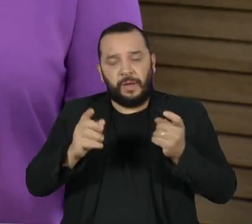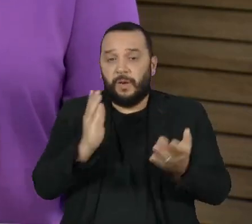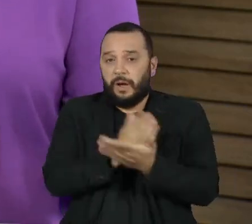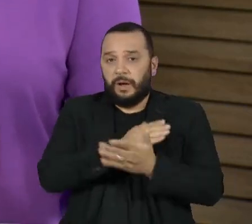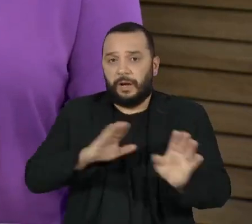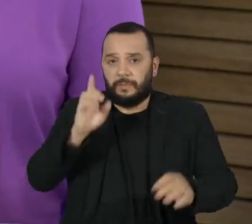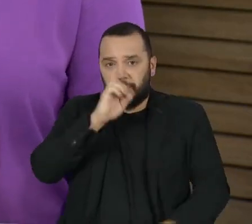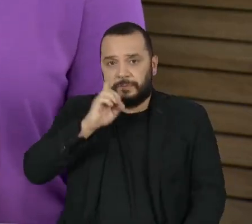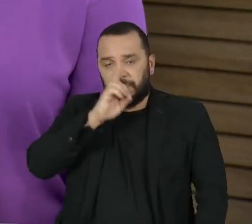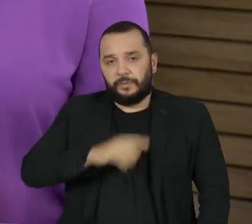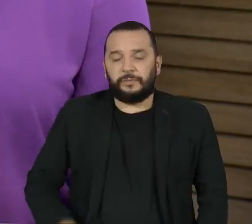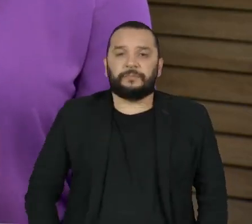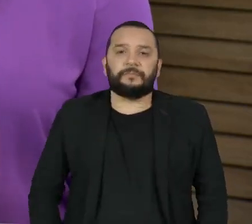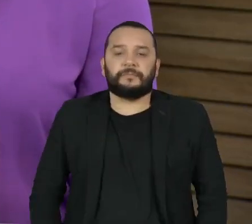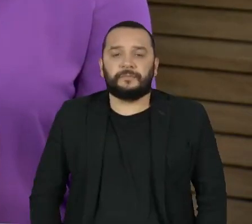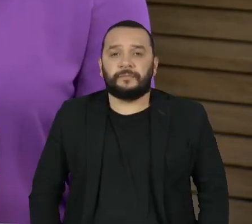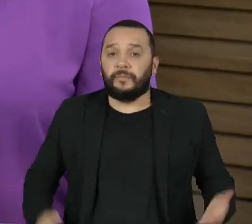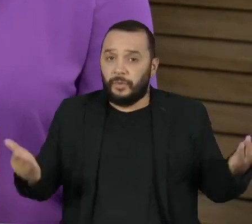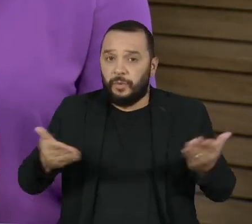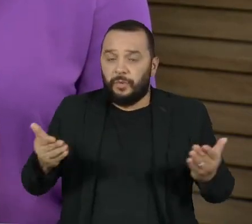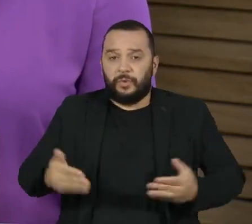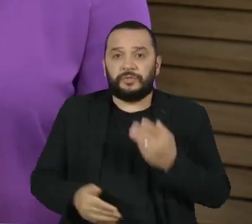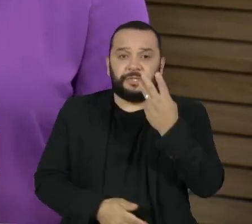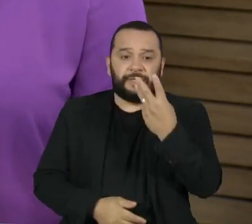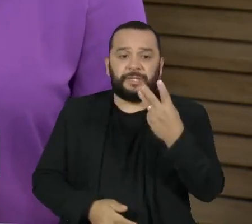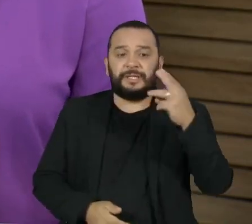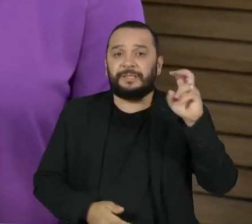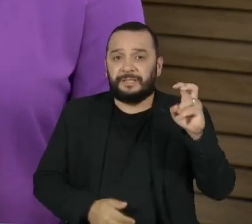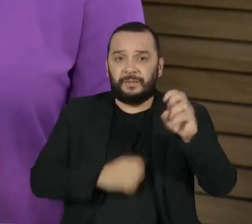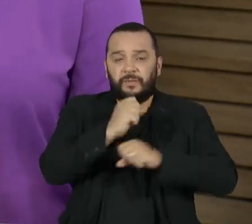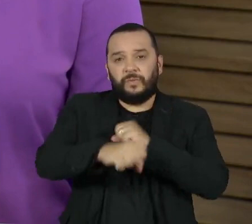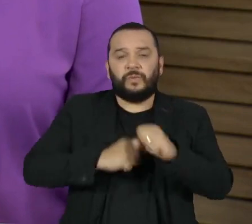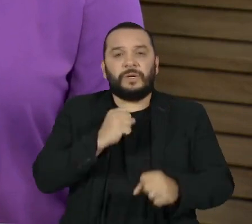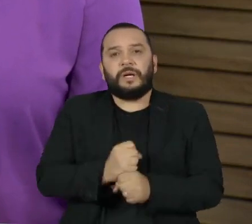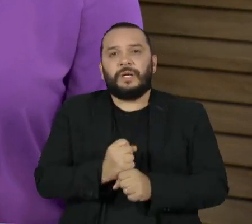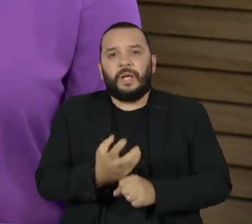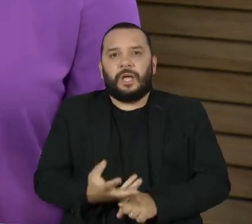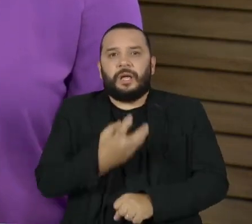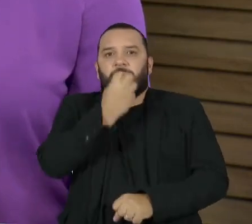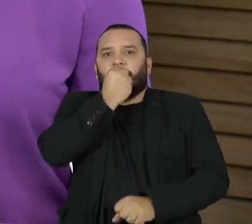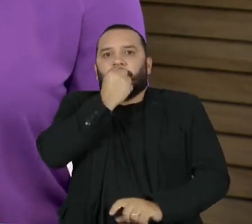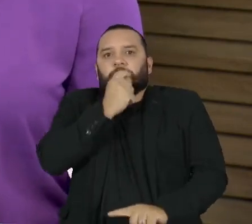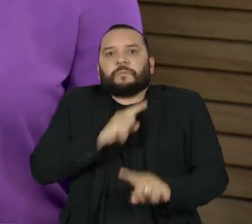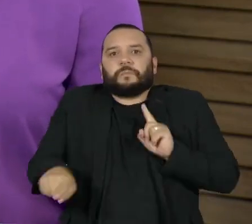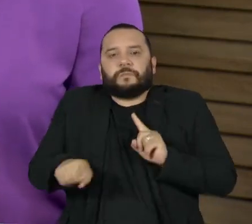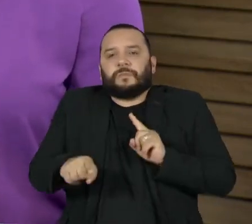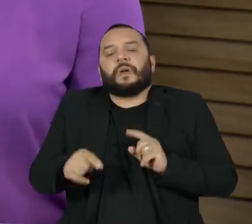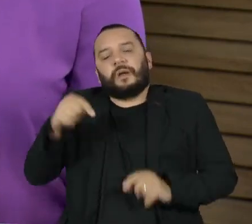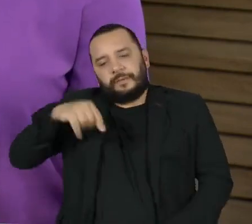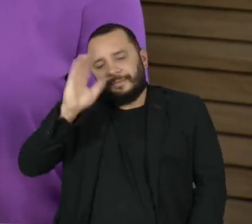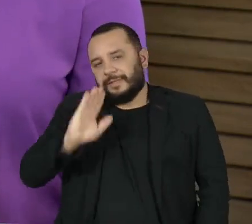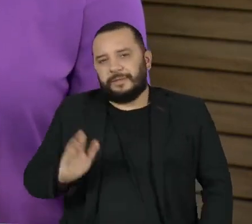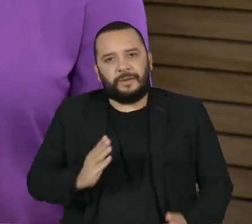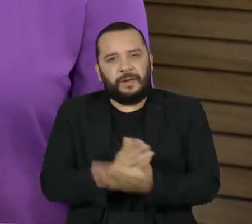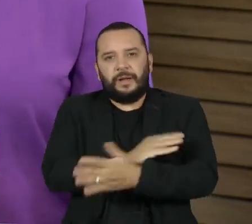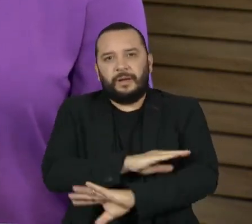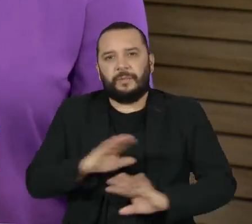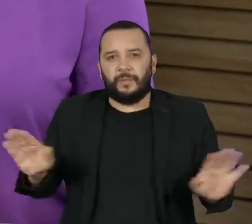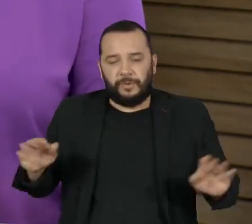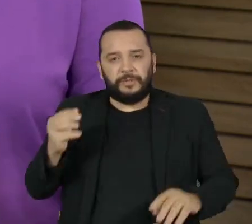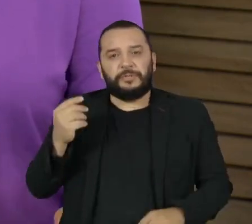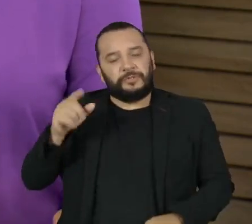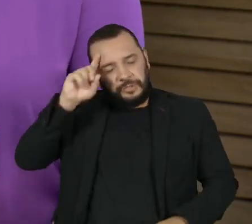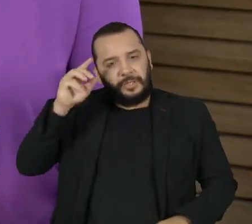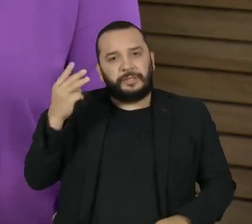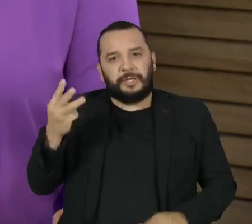Hoje se completam 35 anos do fim da censura no Brasil. Em 3 de agosto de 1988, os